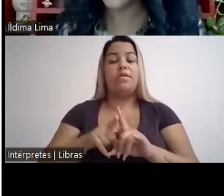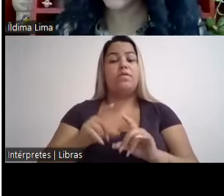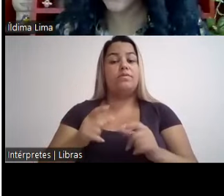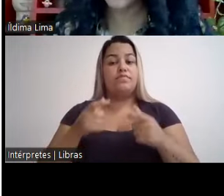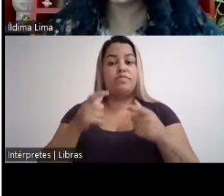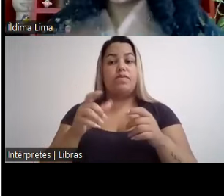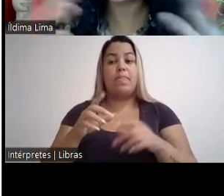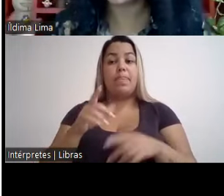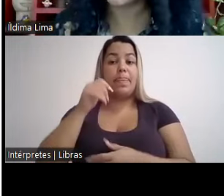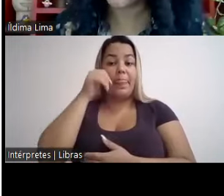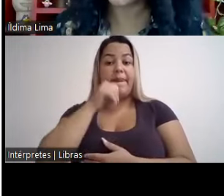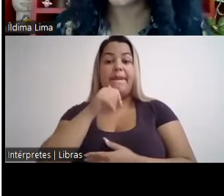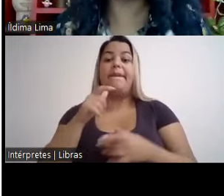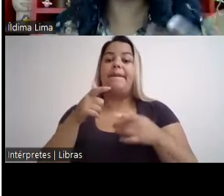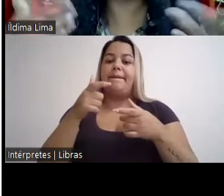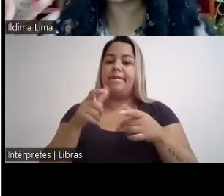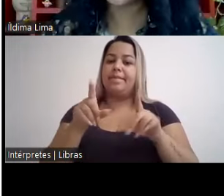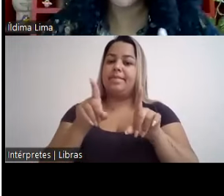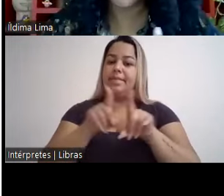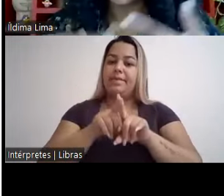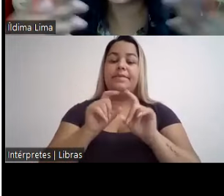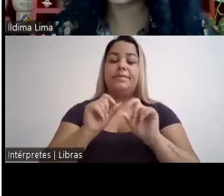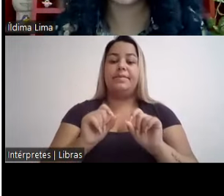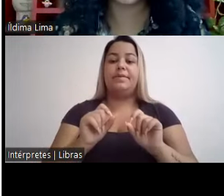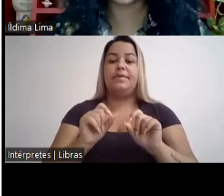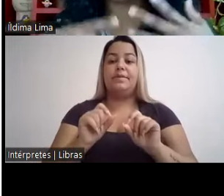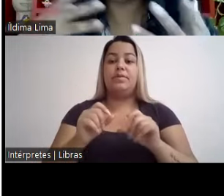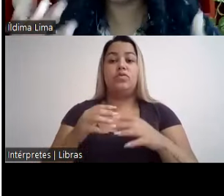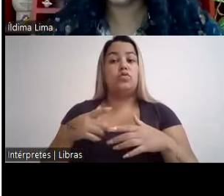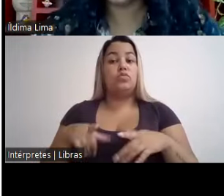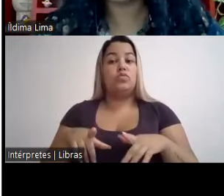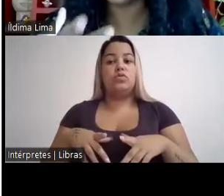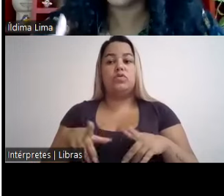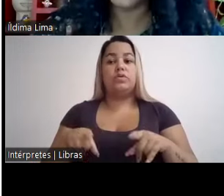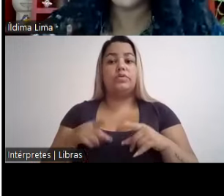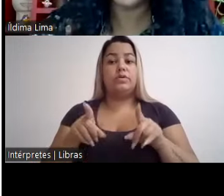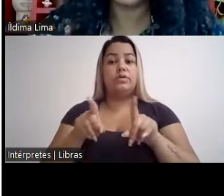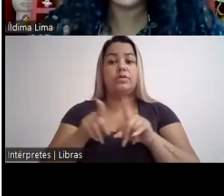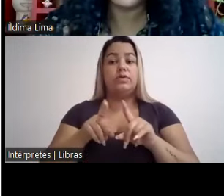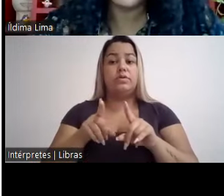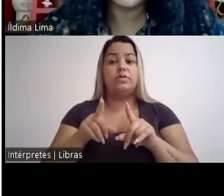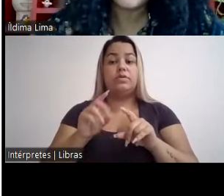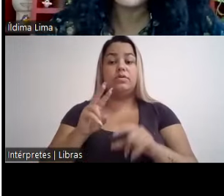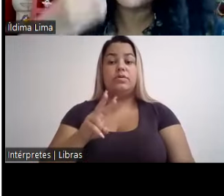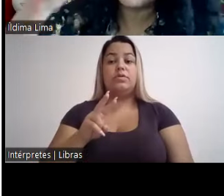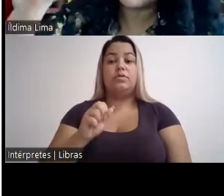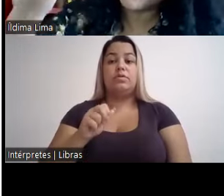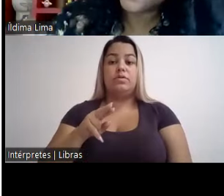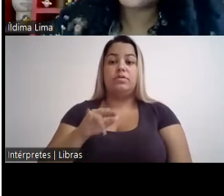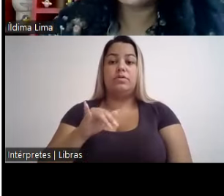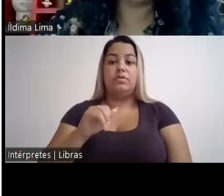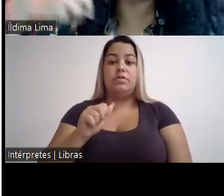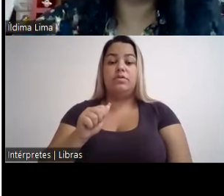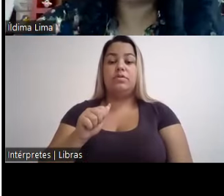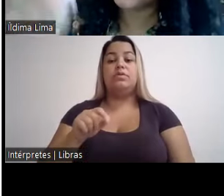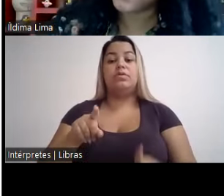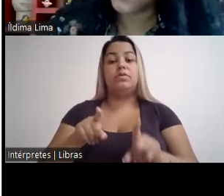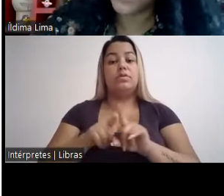nesse lugar da sexualização, né, dos seios à mostra, enfim, da volúpia, da estigmatização